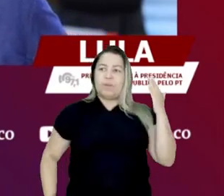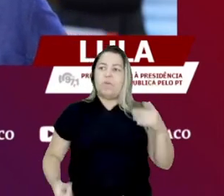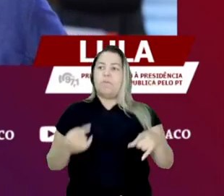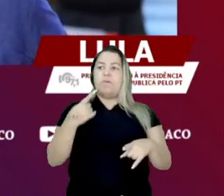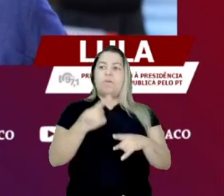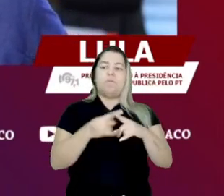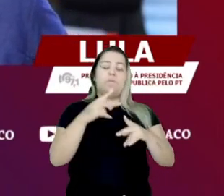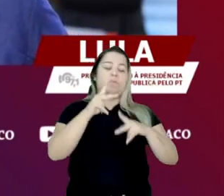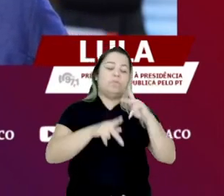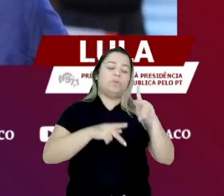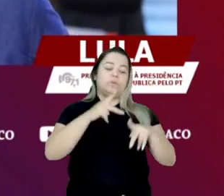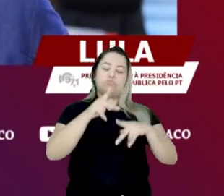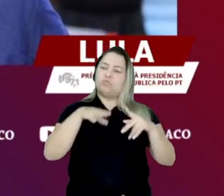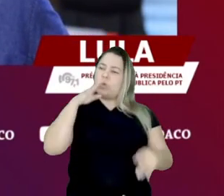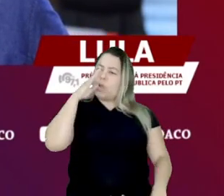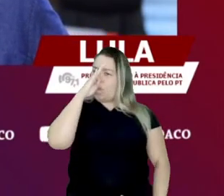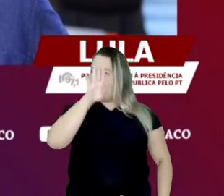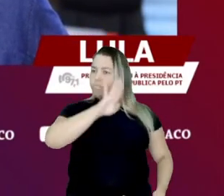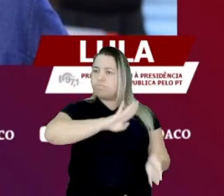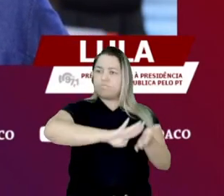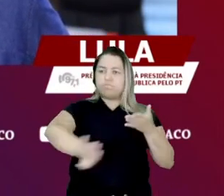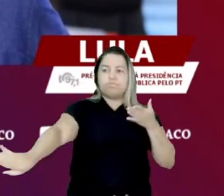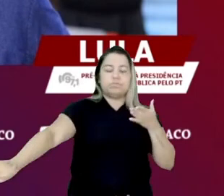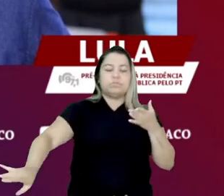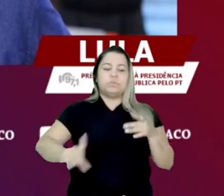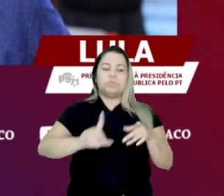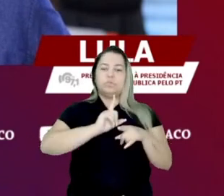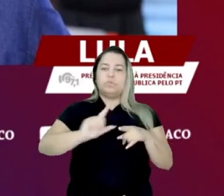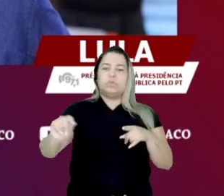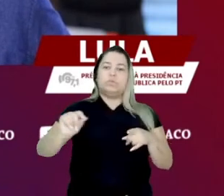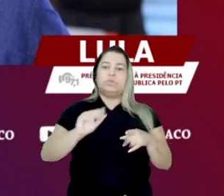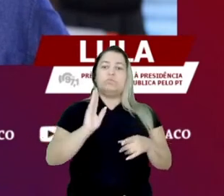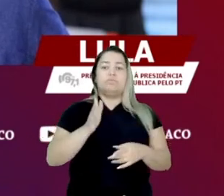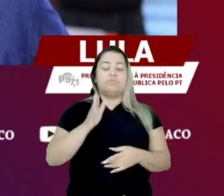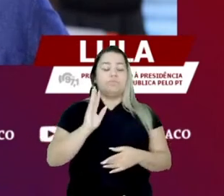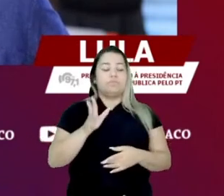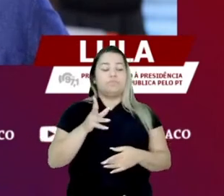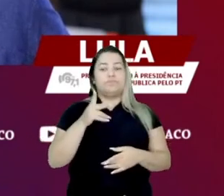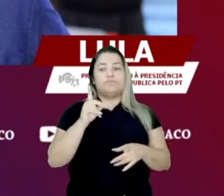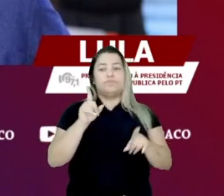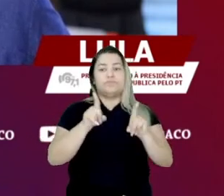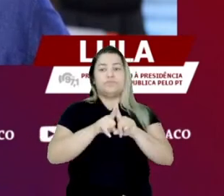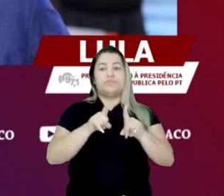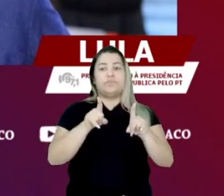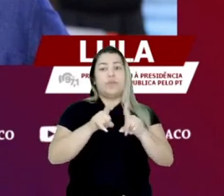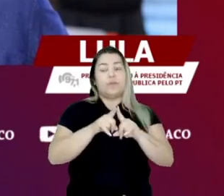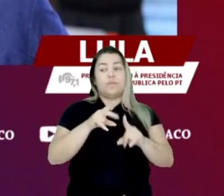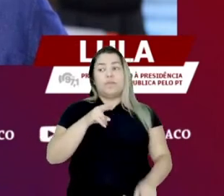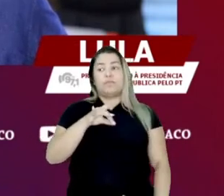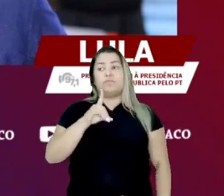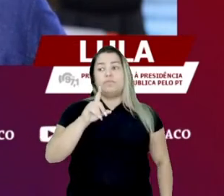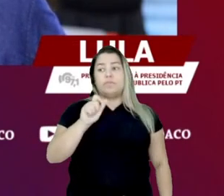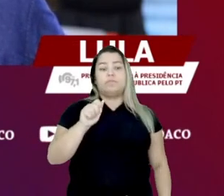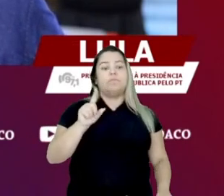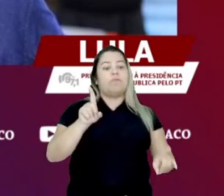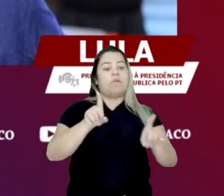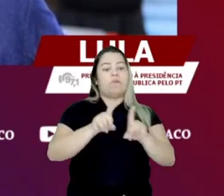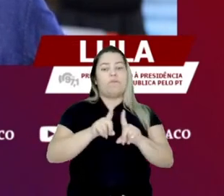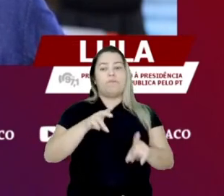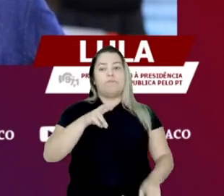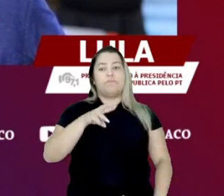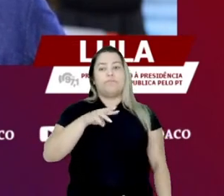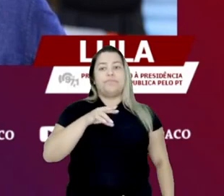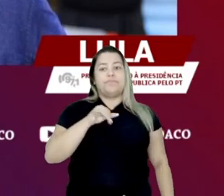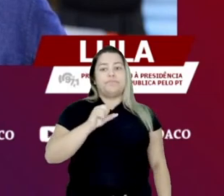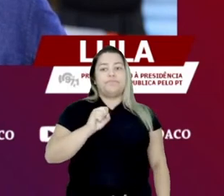precisa falar disso. Existe alguma possibilidade de sentar para poder discutir sobre isso? E se isso incide algum tipo